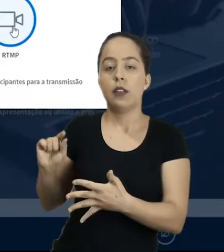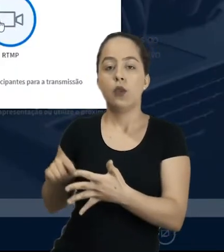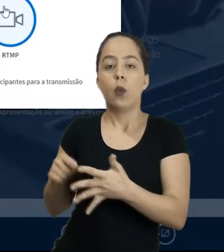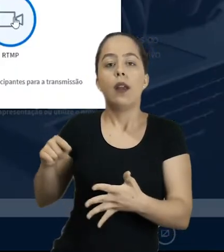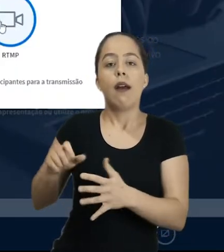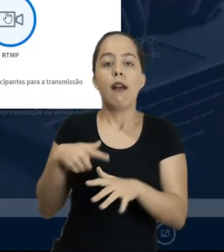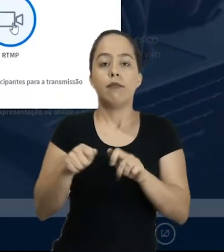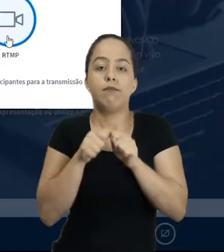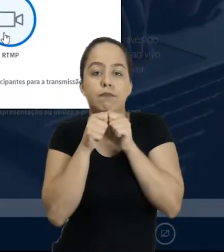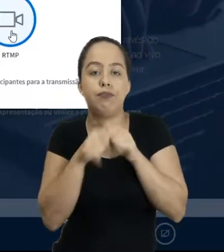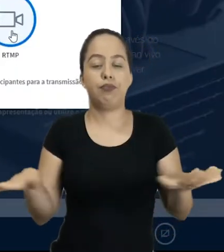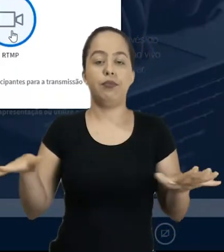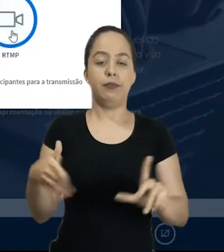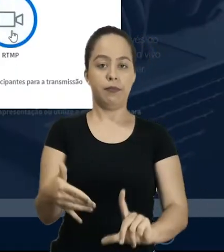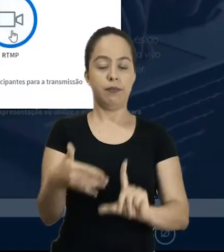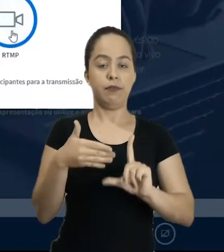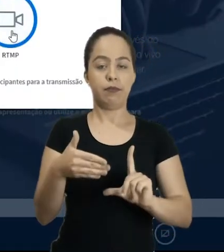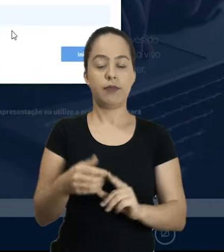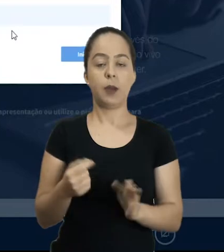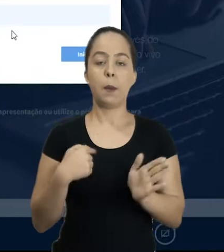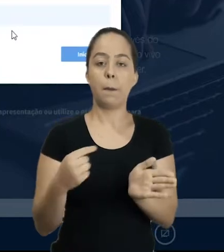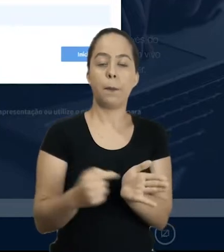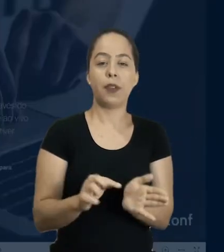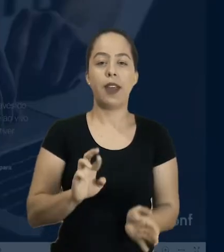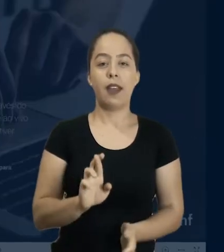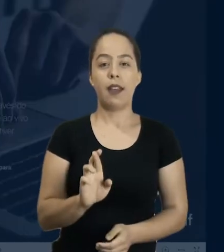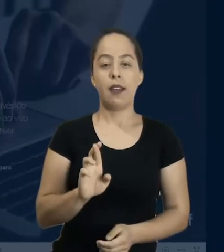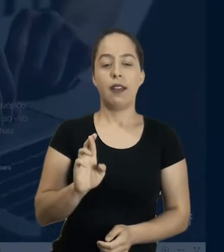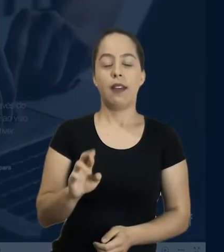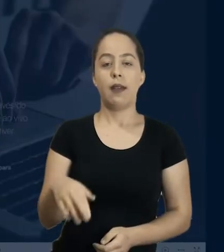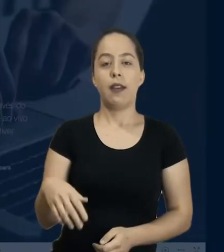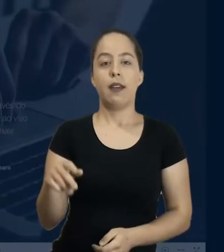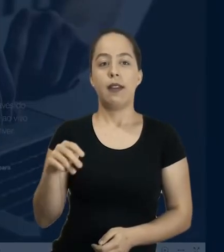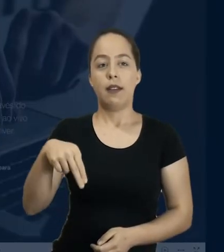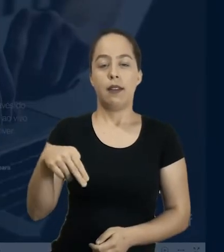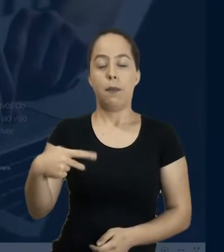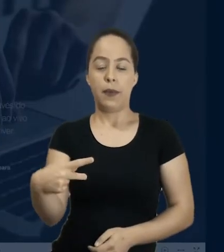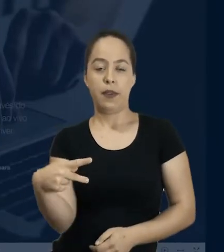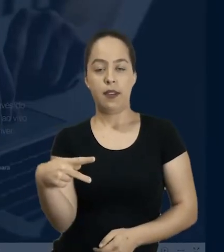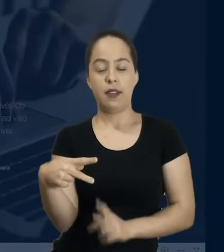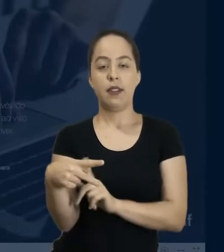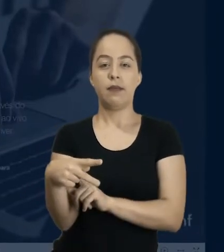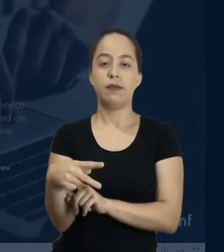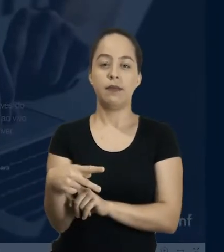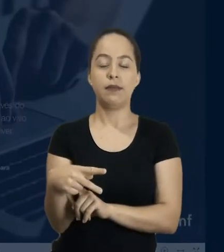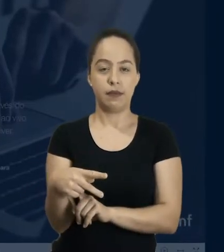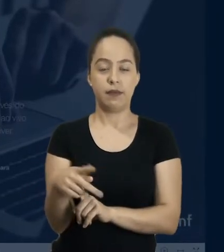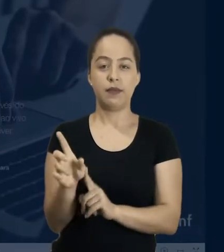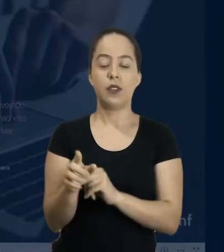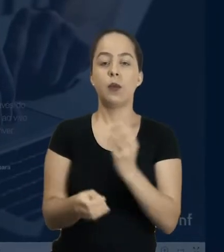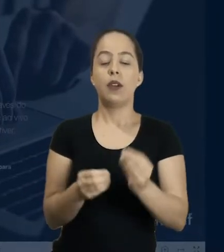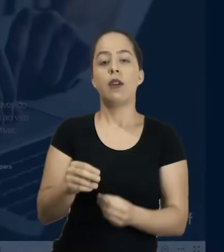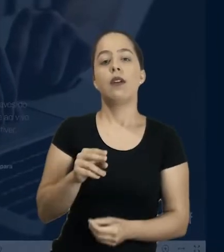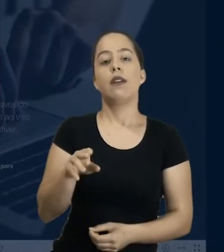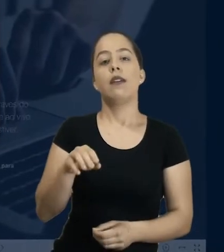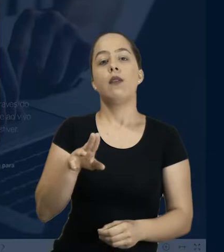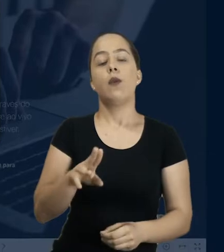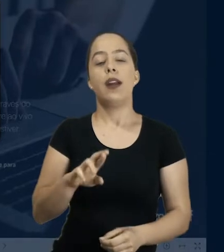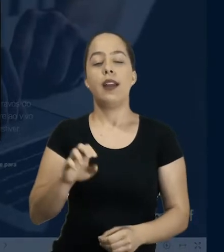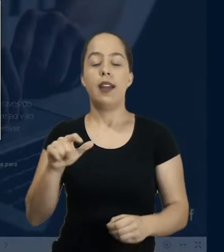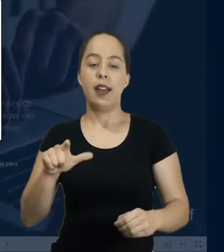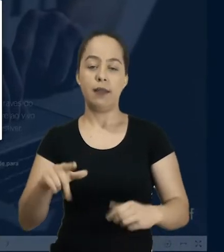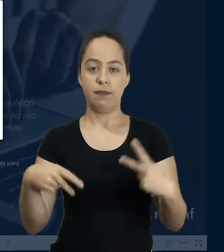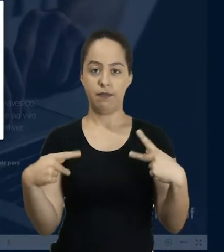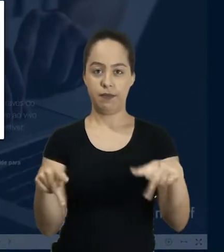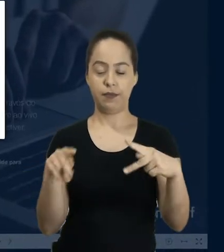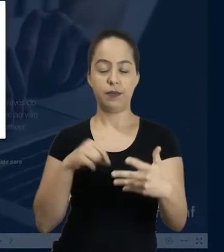Vou vir aqui na opção RTMP. Vou preencher aqui a URL. Colar aqui. E